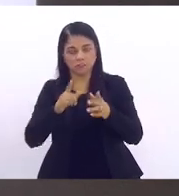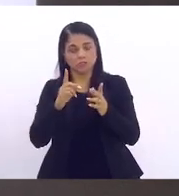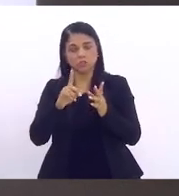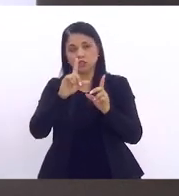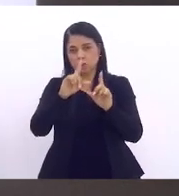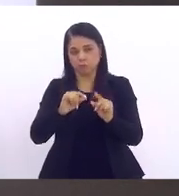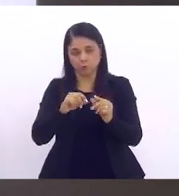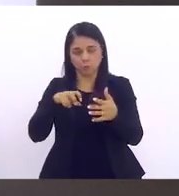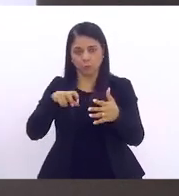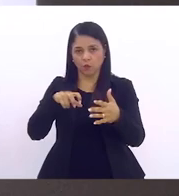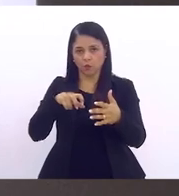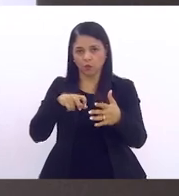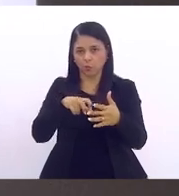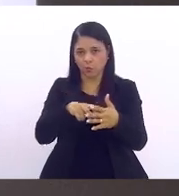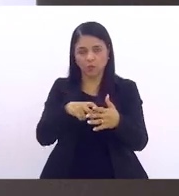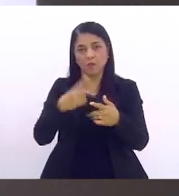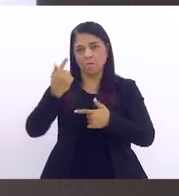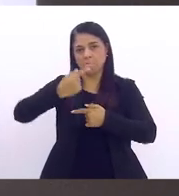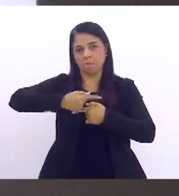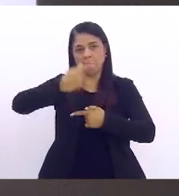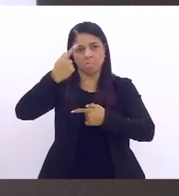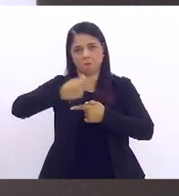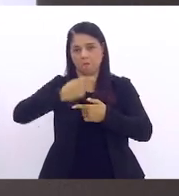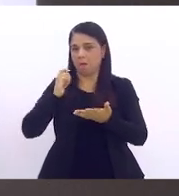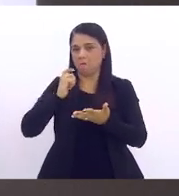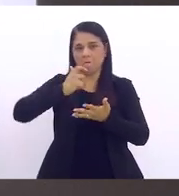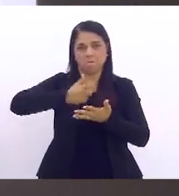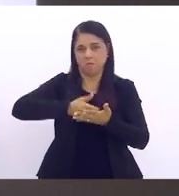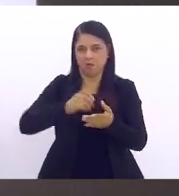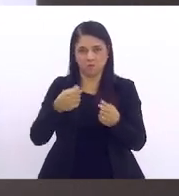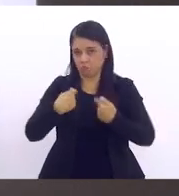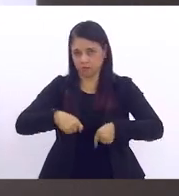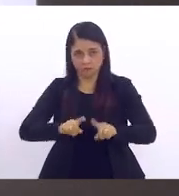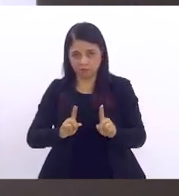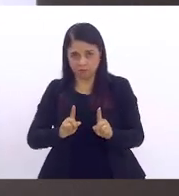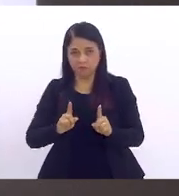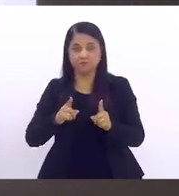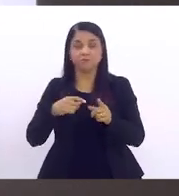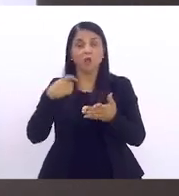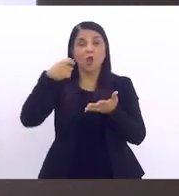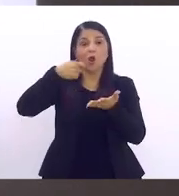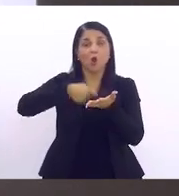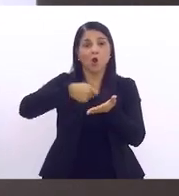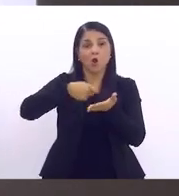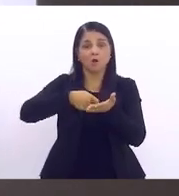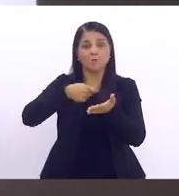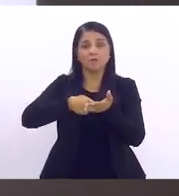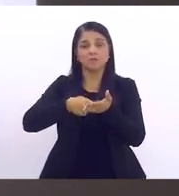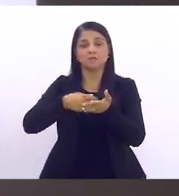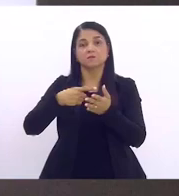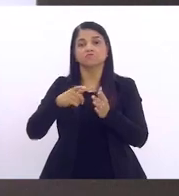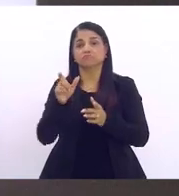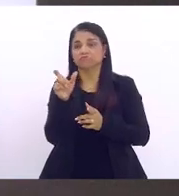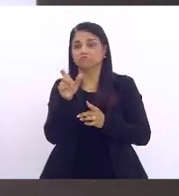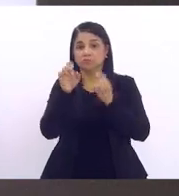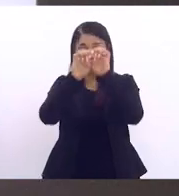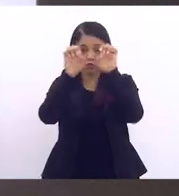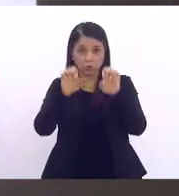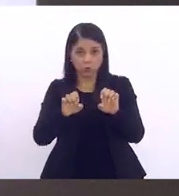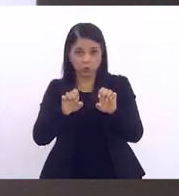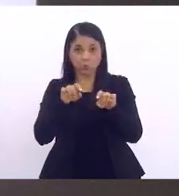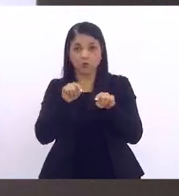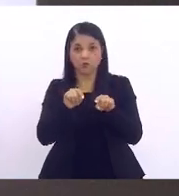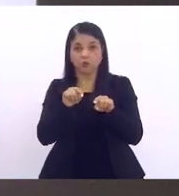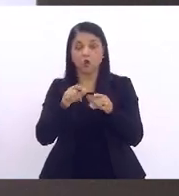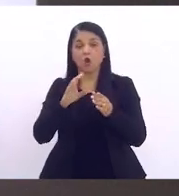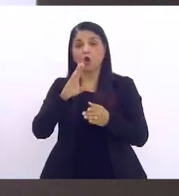e parada em praças de pedágio para pagamento da tarifa a cobrança é realizada por meio de uma estrutura composta por